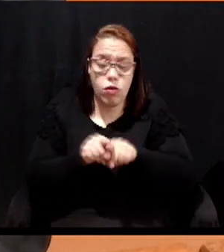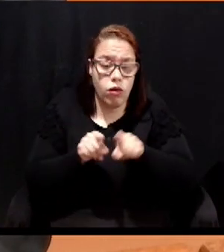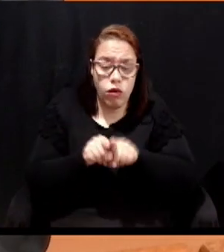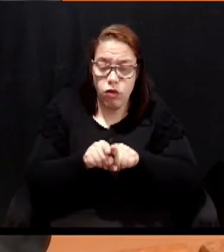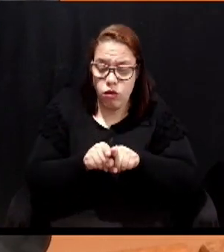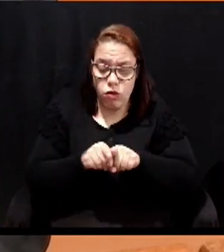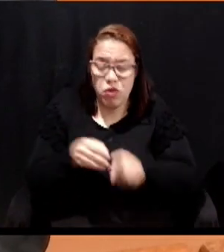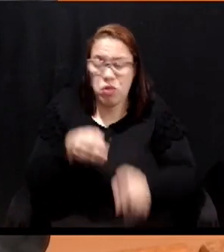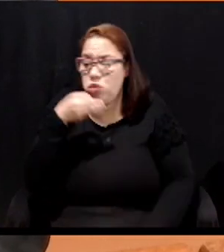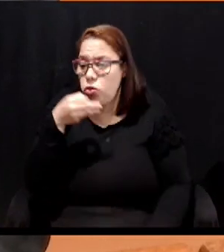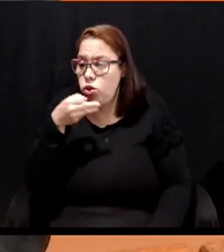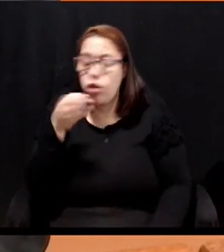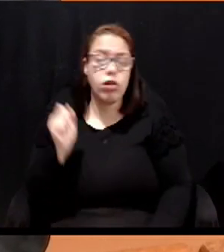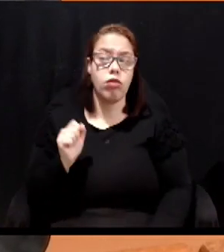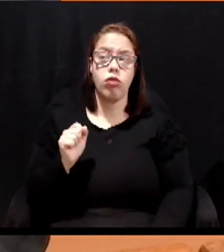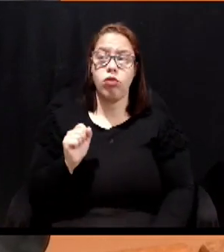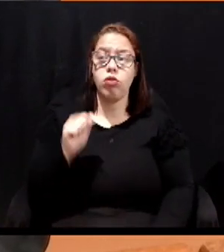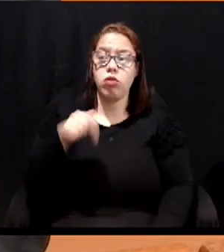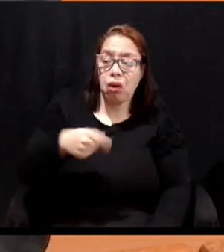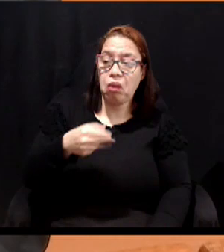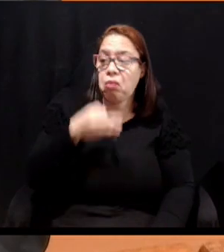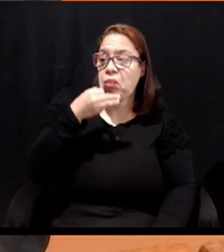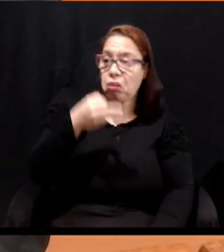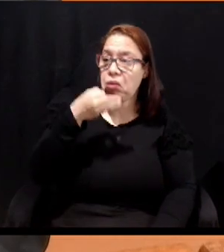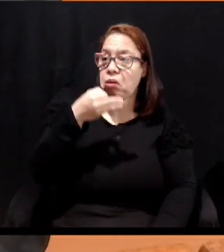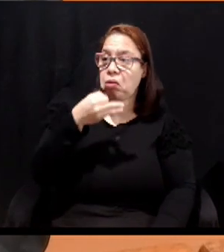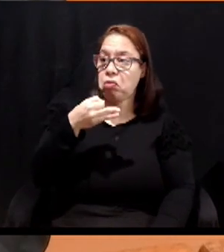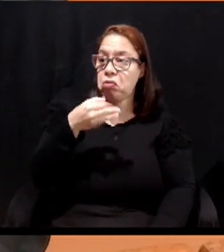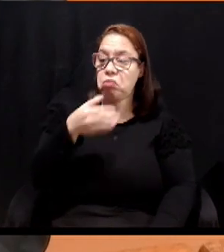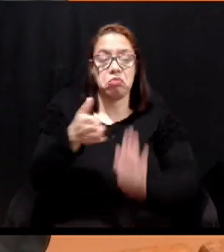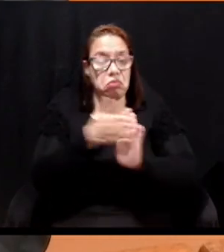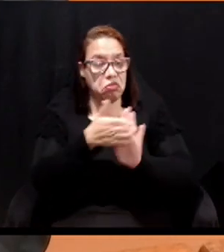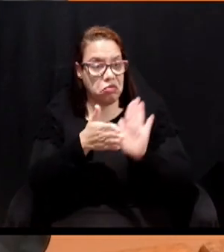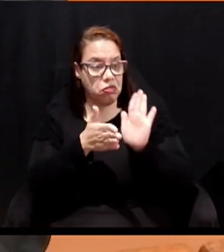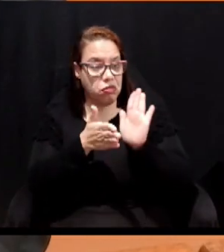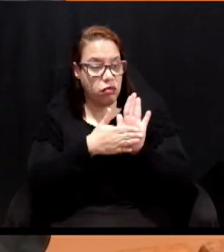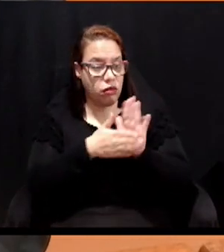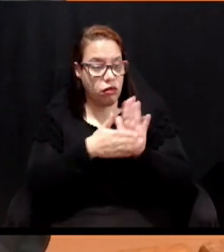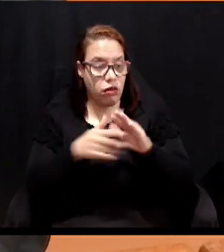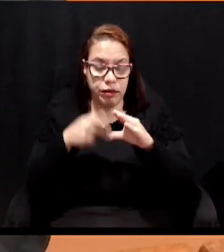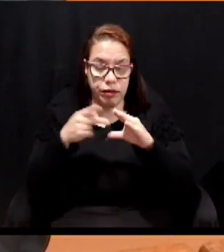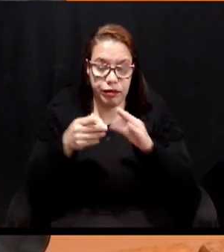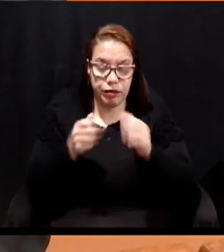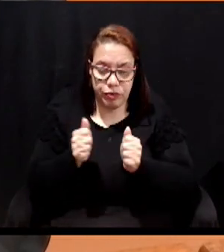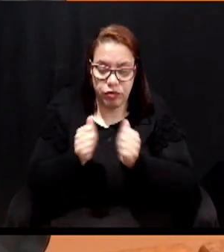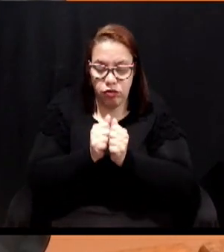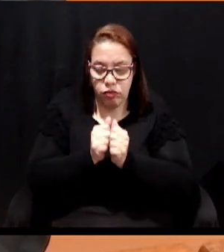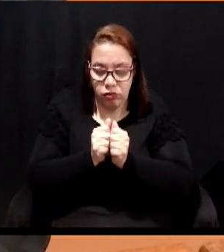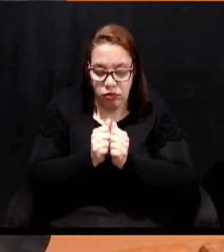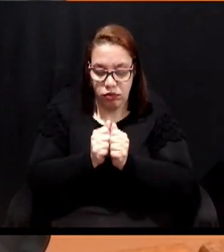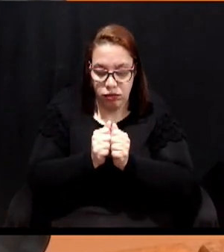né? Está aqui sugerir. Então, a proposta da Câmara, caminhando dentro dessa linha,